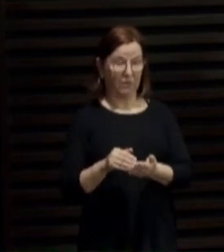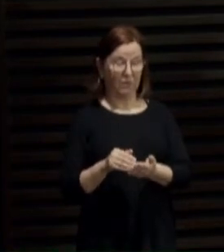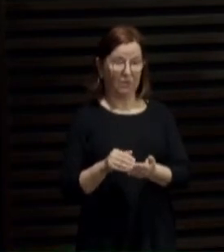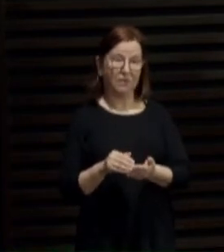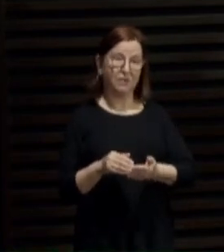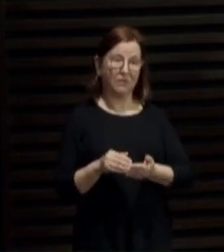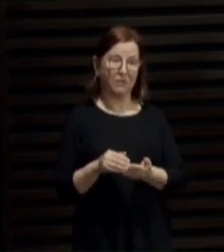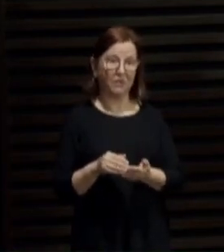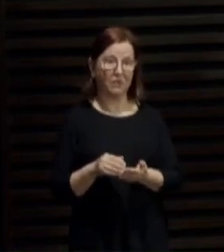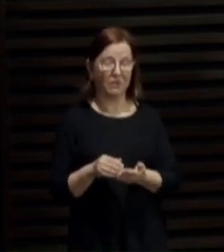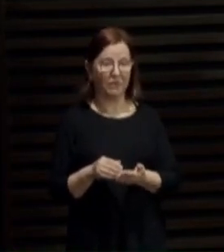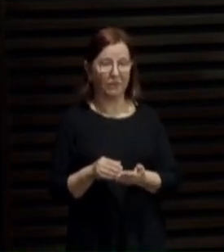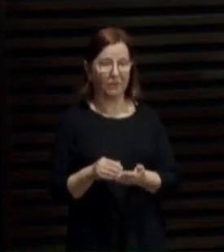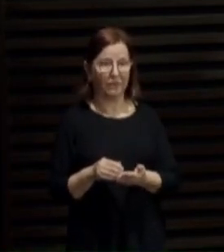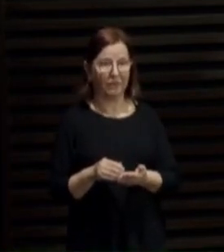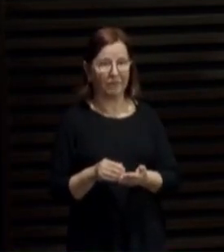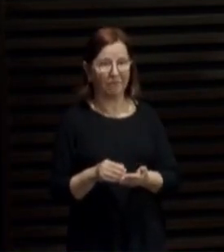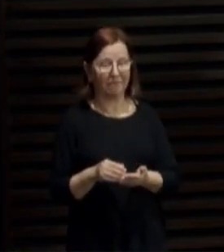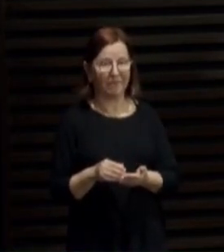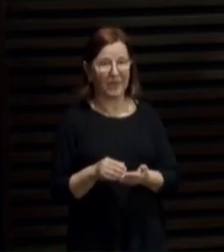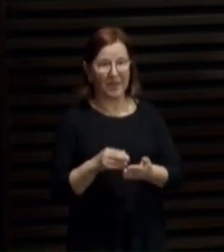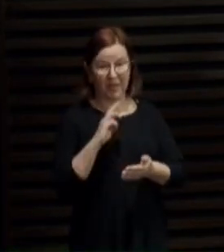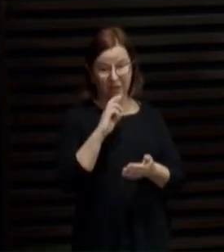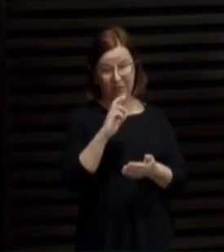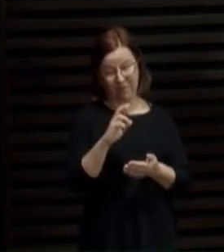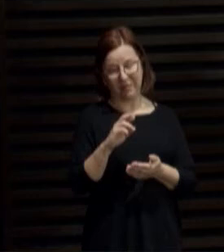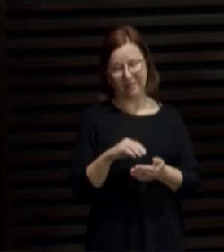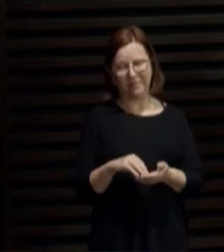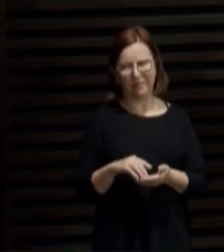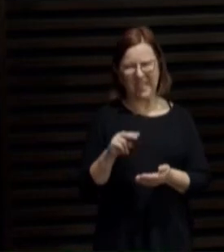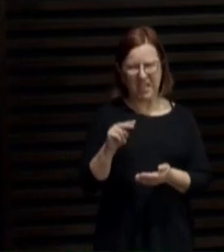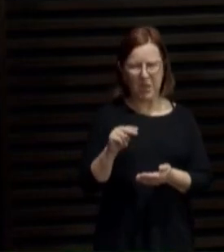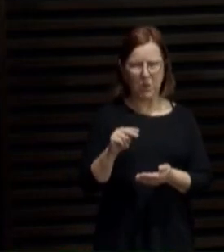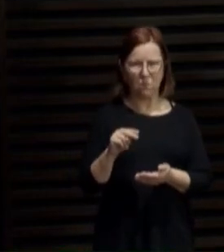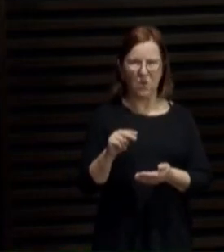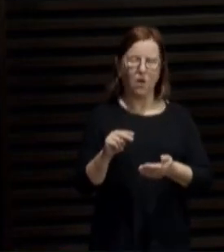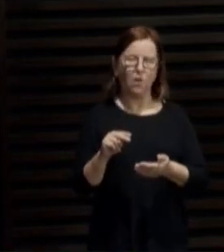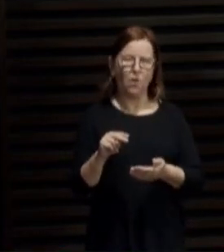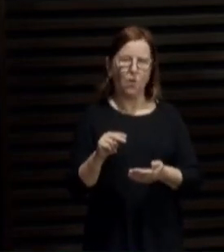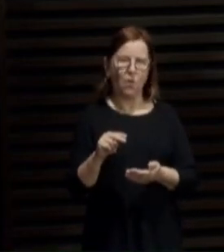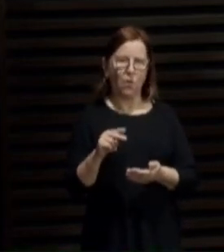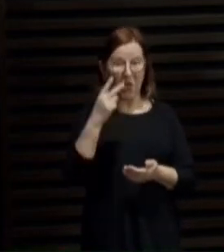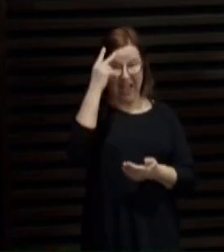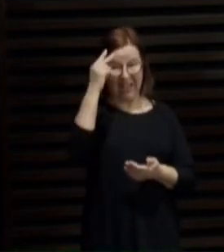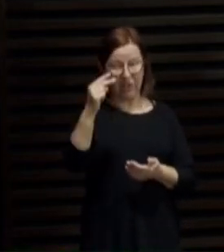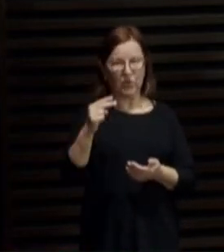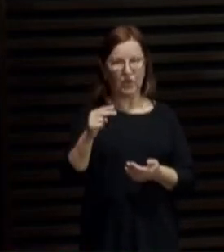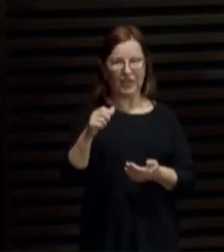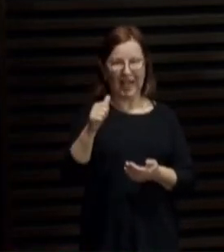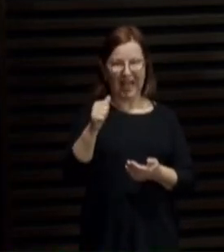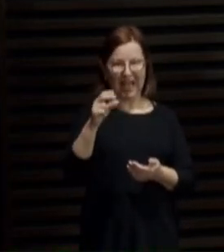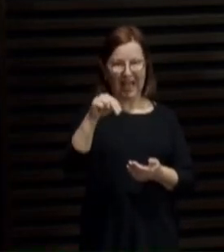próprio Espírito que expulsa, como foi o caso de Ananias e Safira. A correção e a